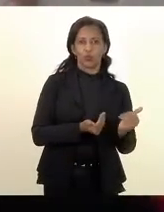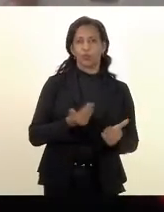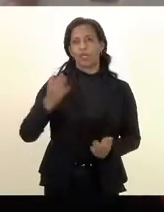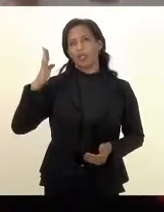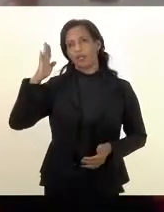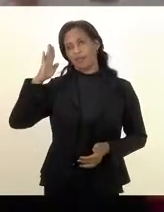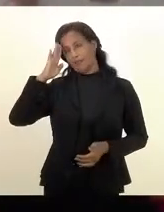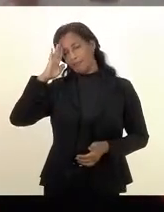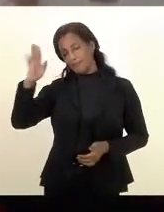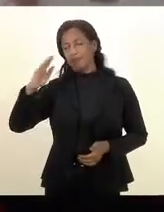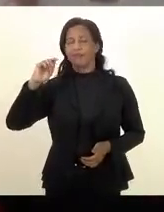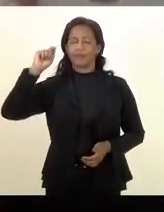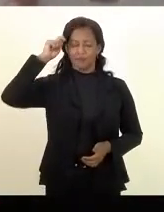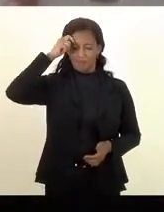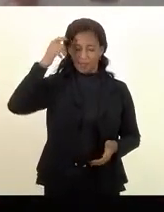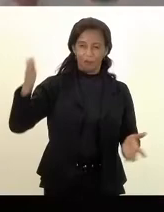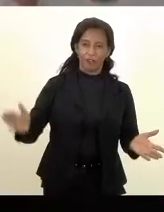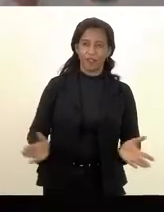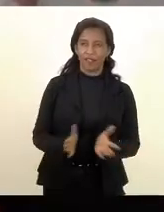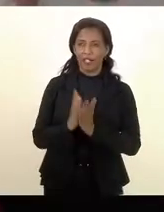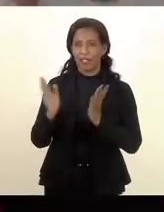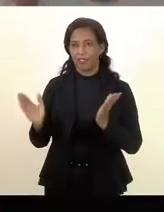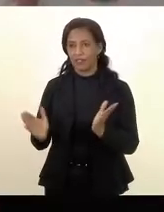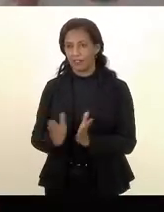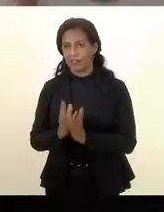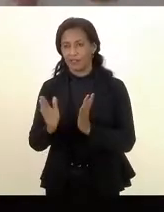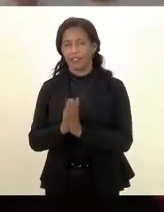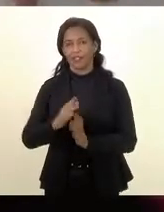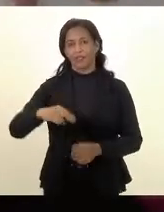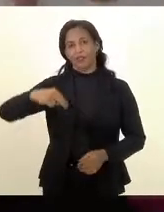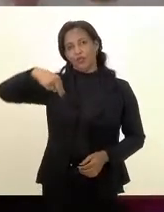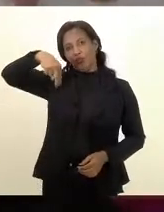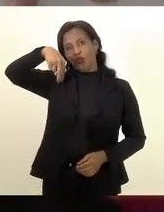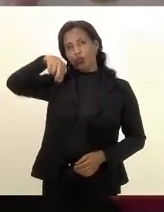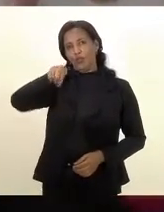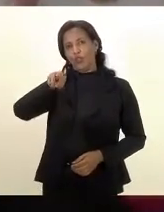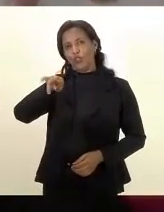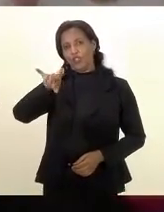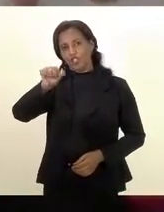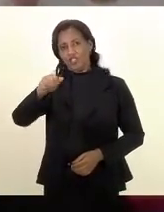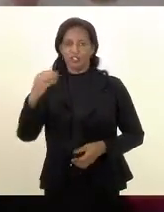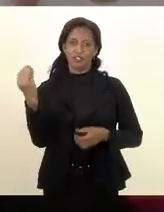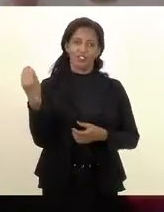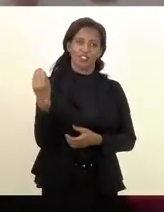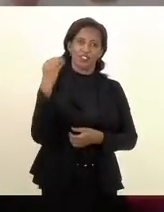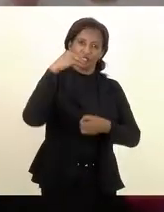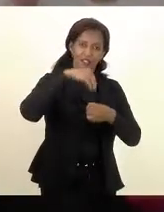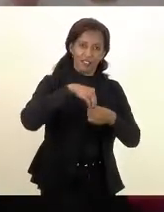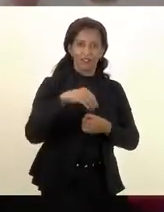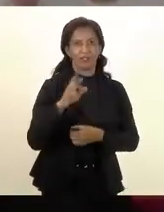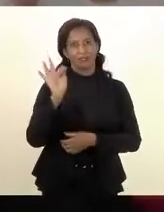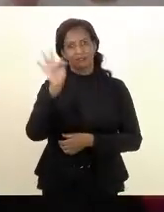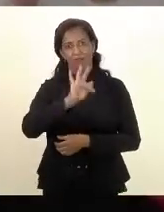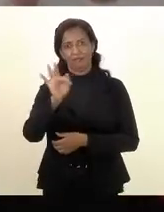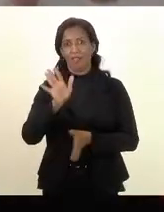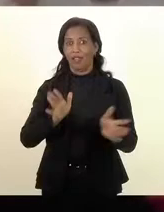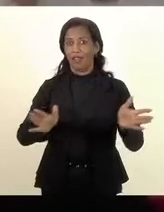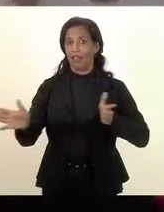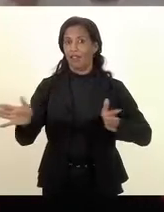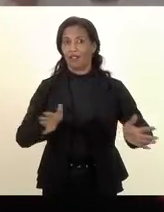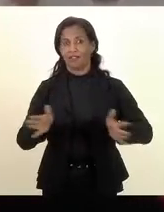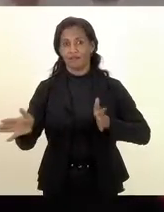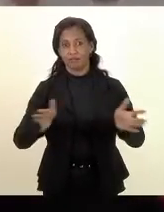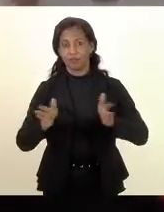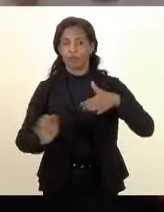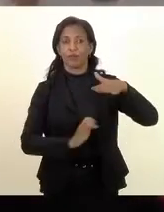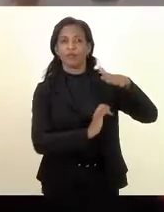negras pobres nordestinas na universidade articulação com as